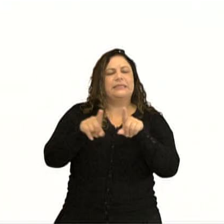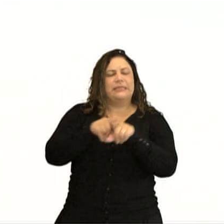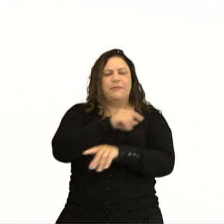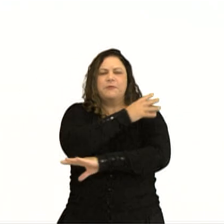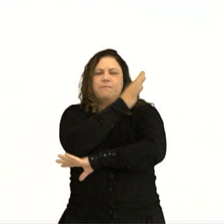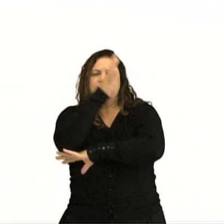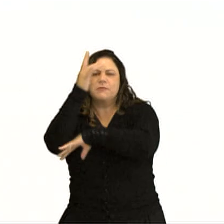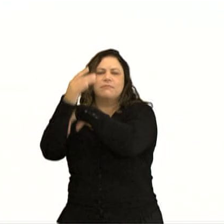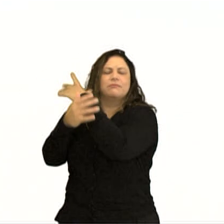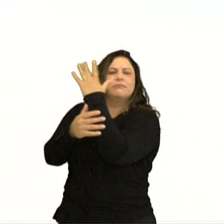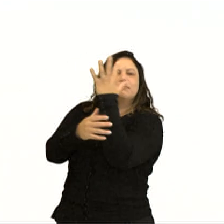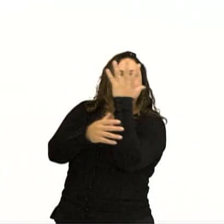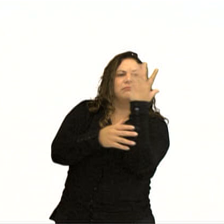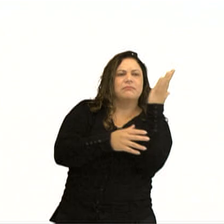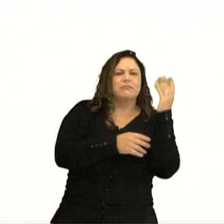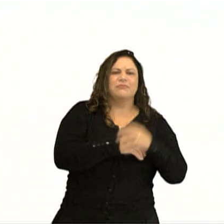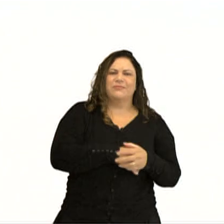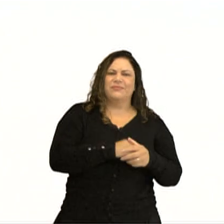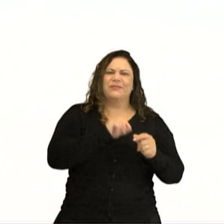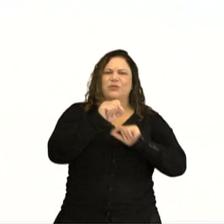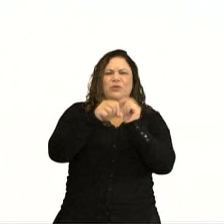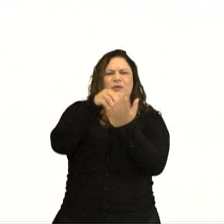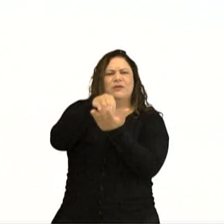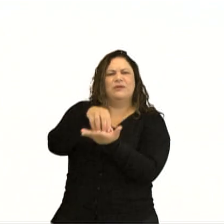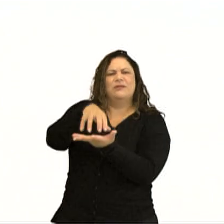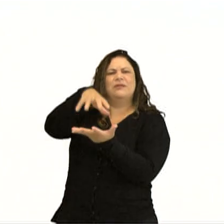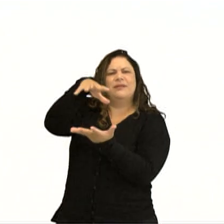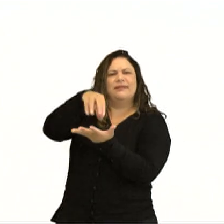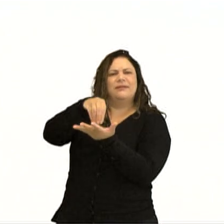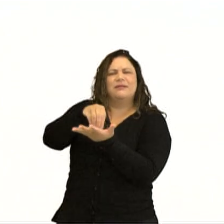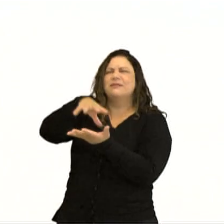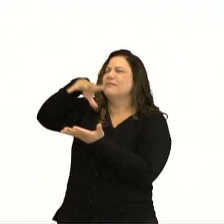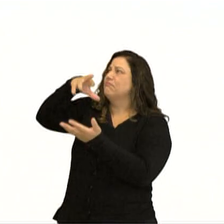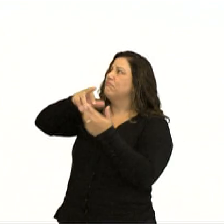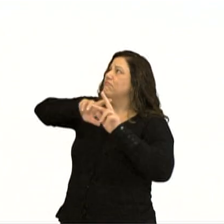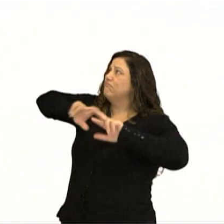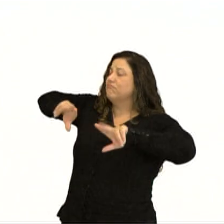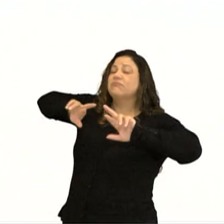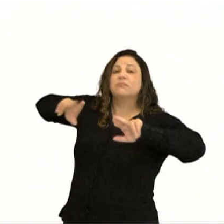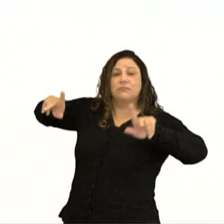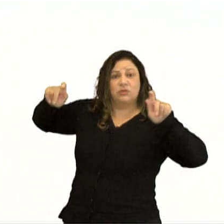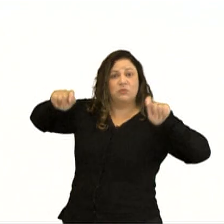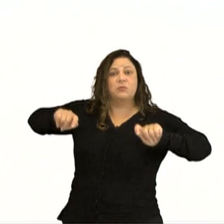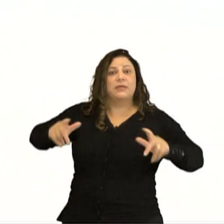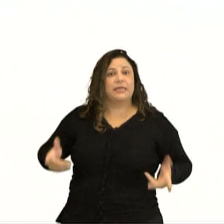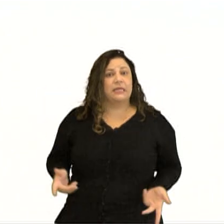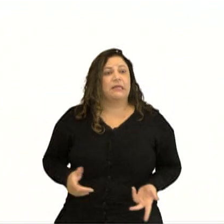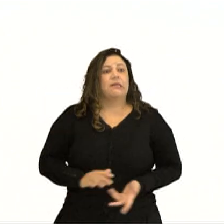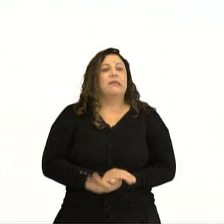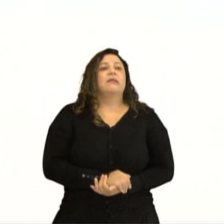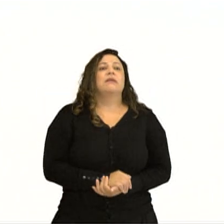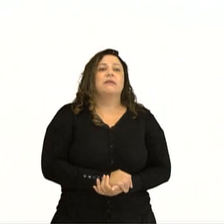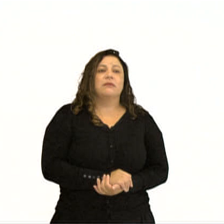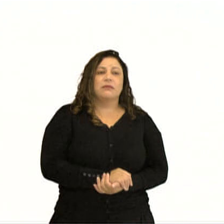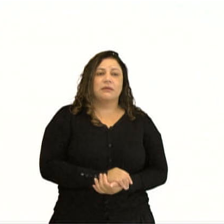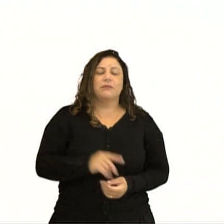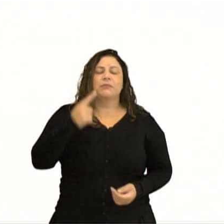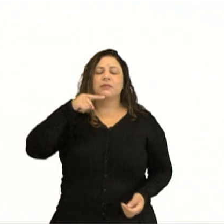natureza, olha as formas, que diferente, né, o explorar, como se explora essa forma do Juan Miró, mas olha ali a data,